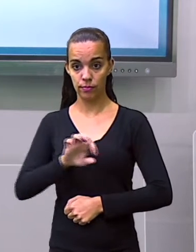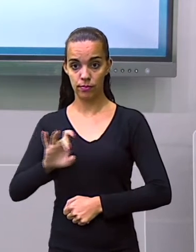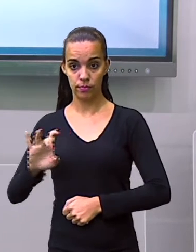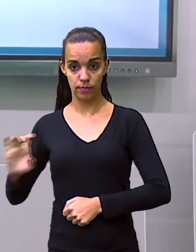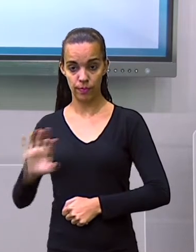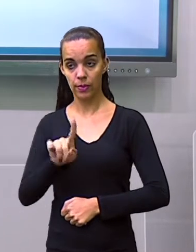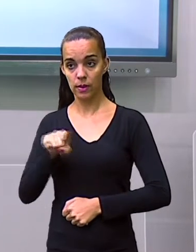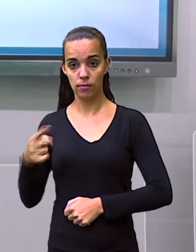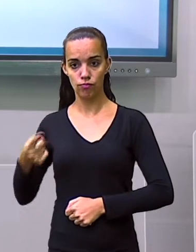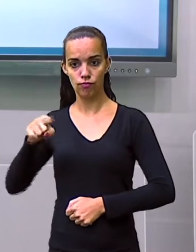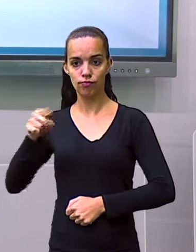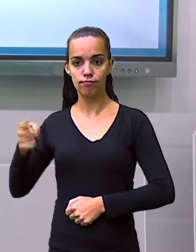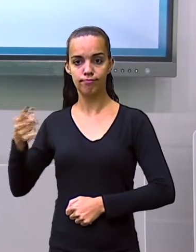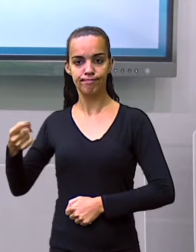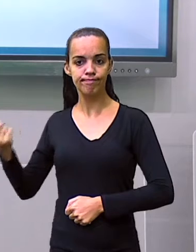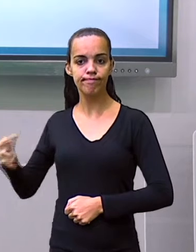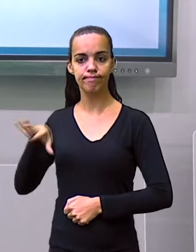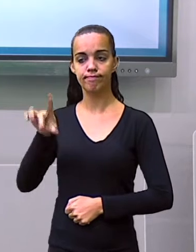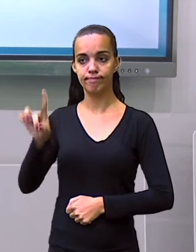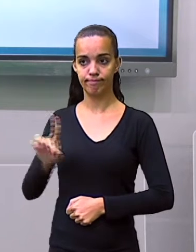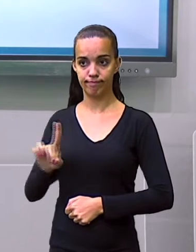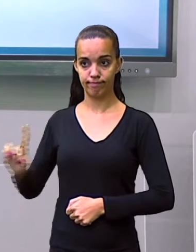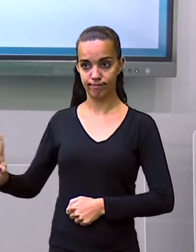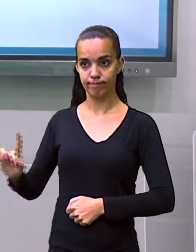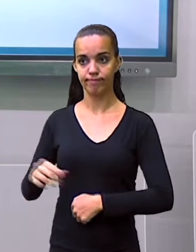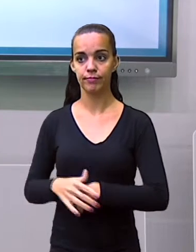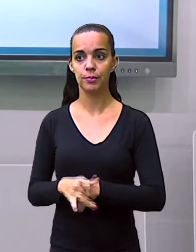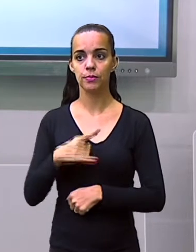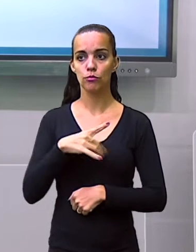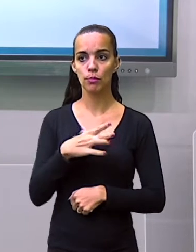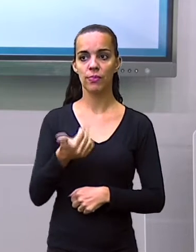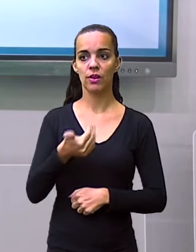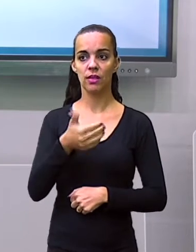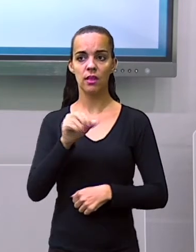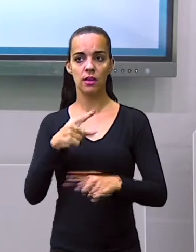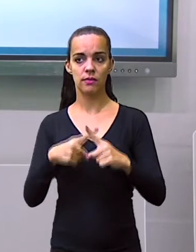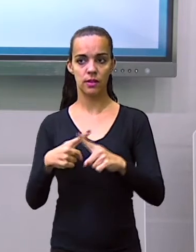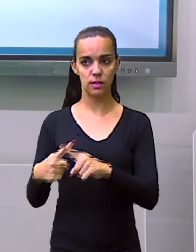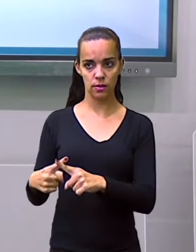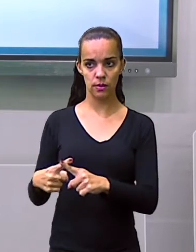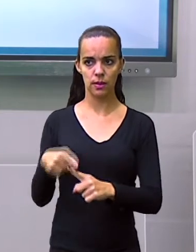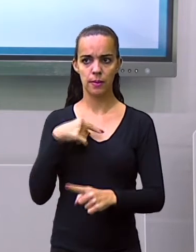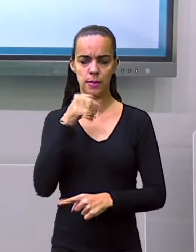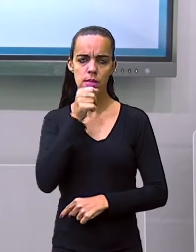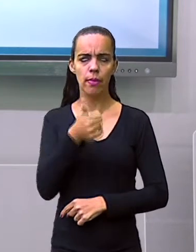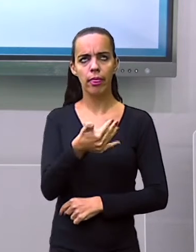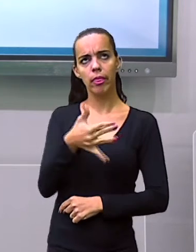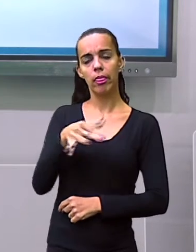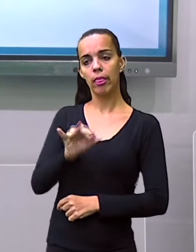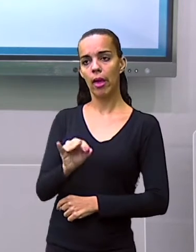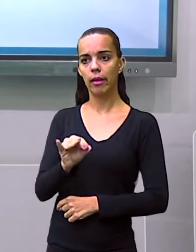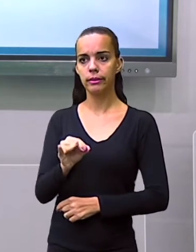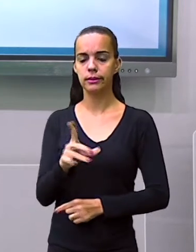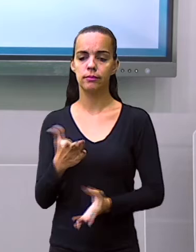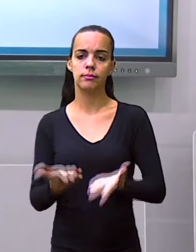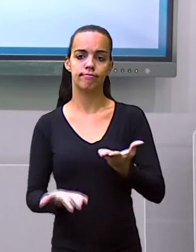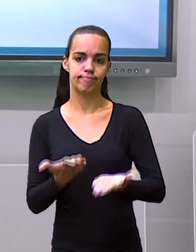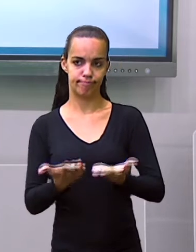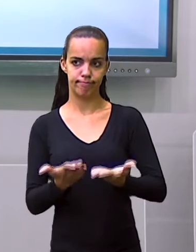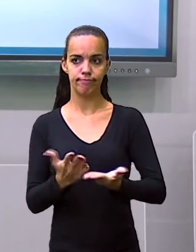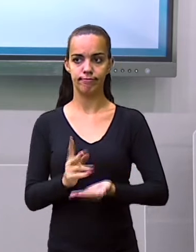exemplo se eu tiver lá um probleminha tiver lá 10 kg e eu quero